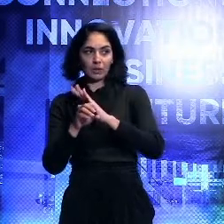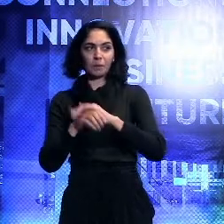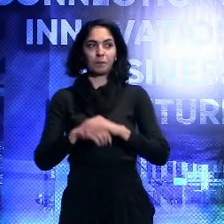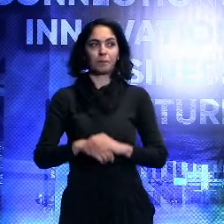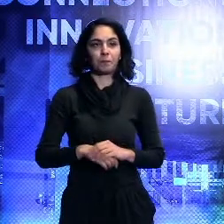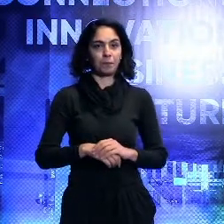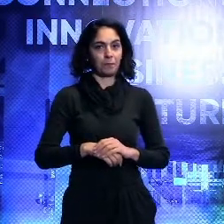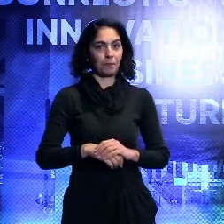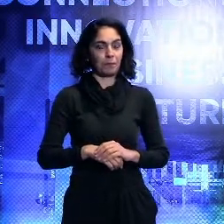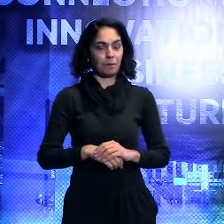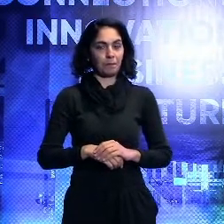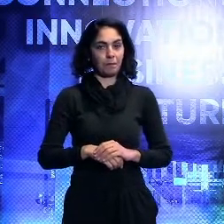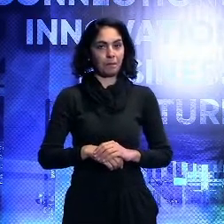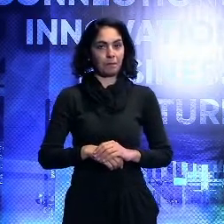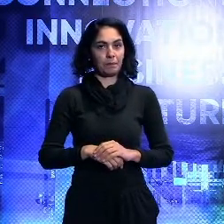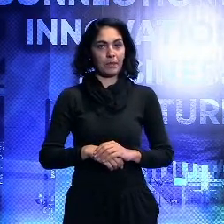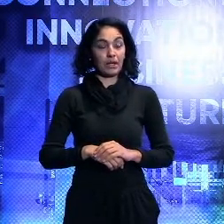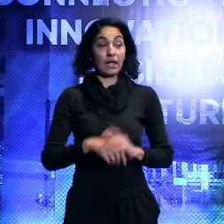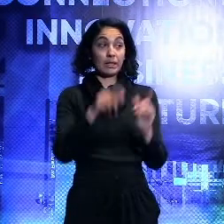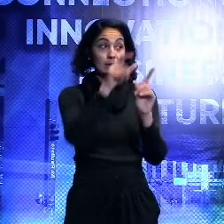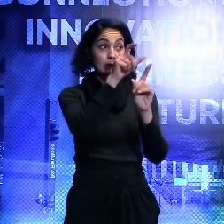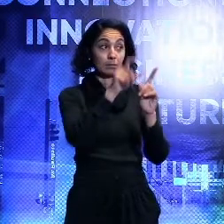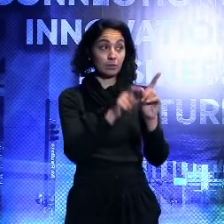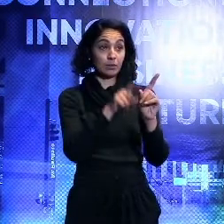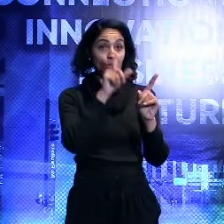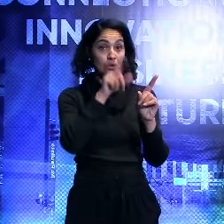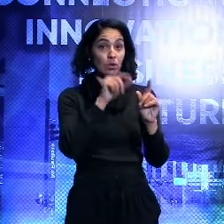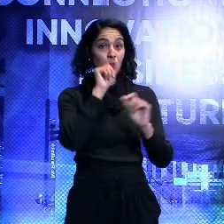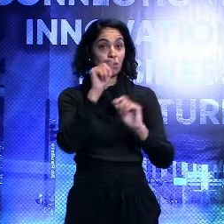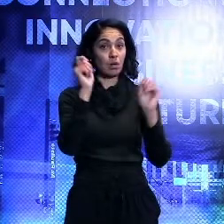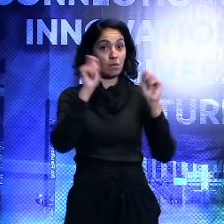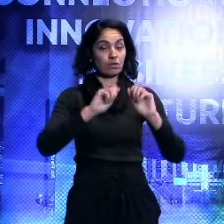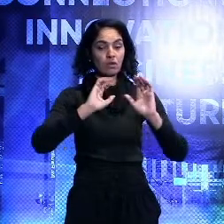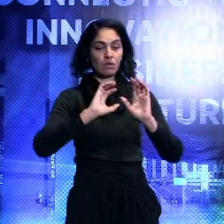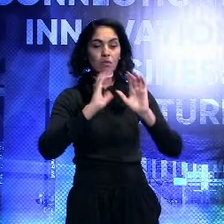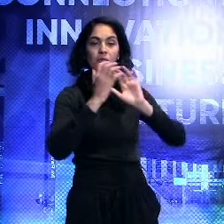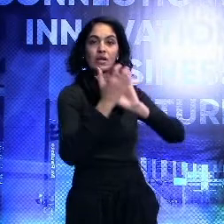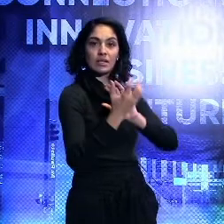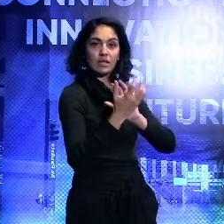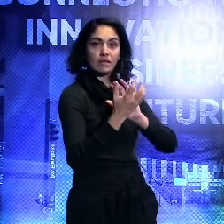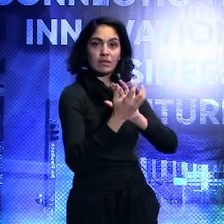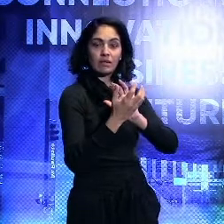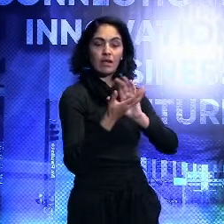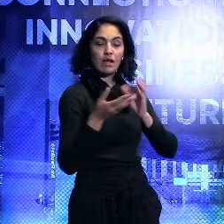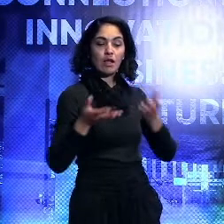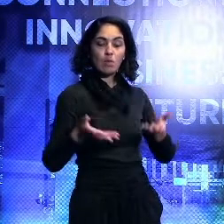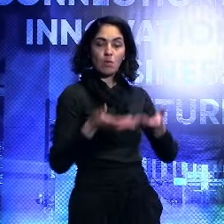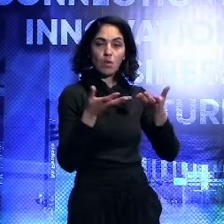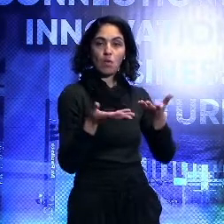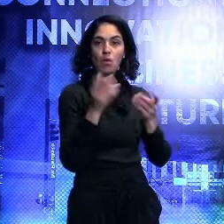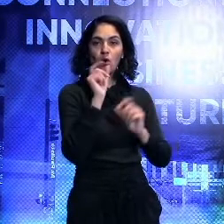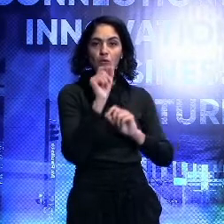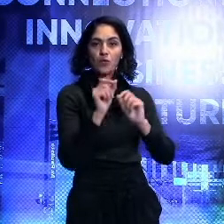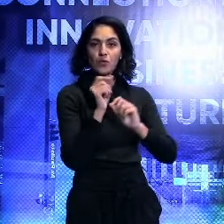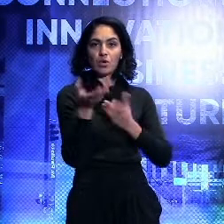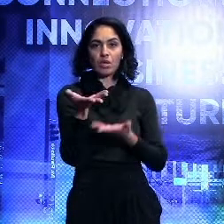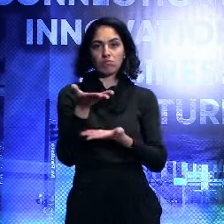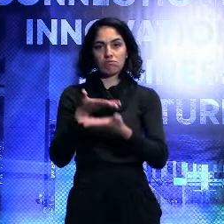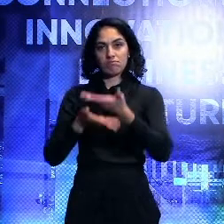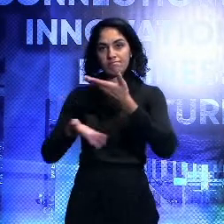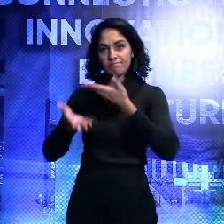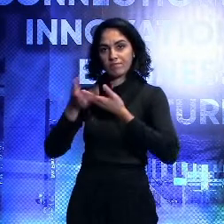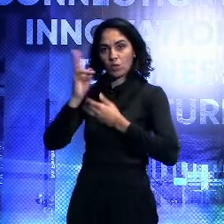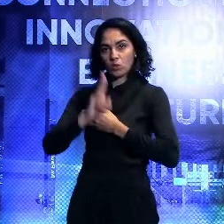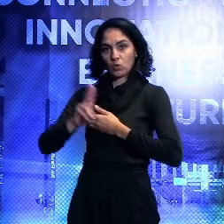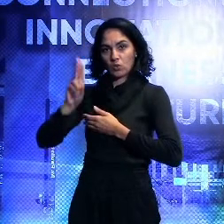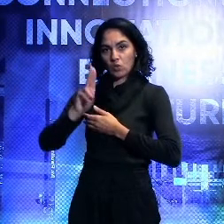seguinte: as personas são, numa análise possível, uma interface que promove a mediação entre os dados do usuário e o cliente e a equipe,